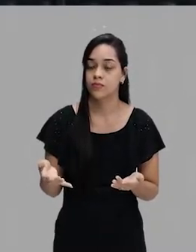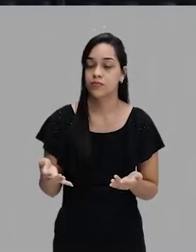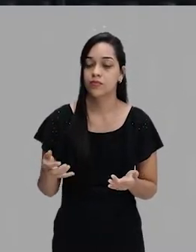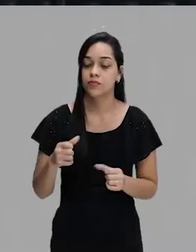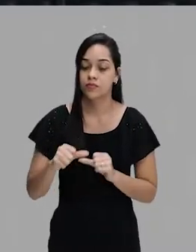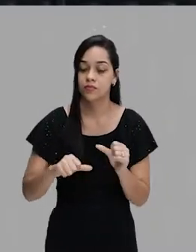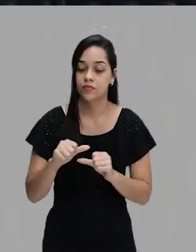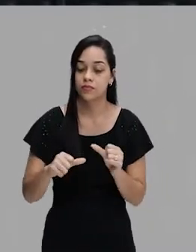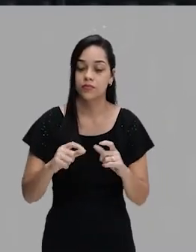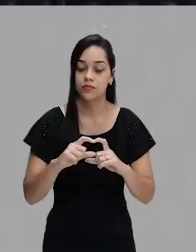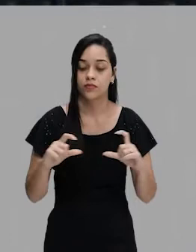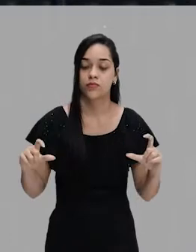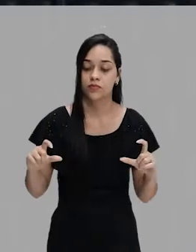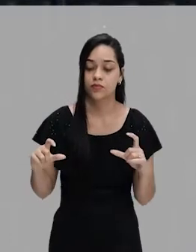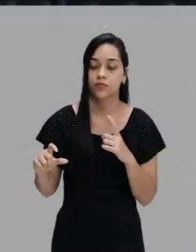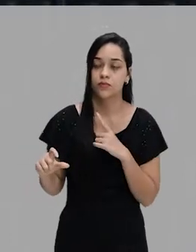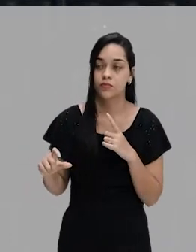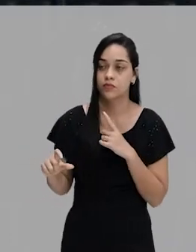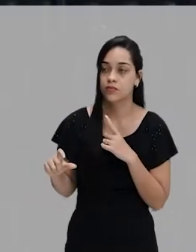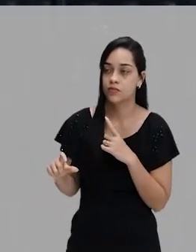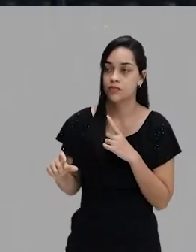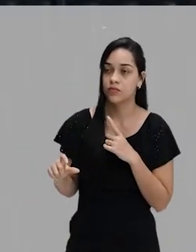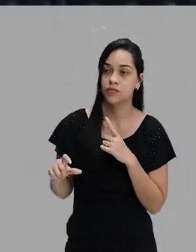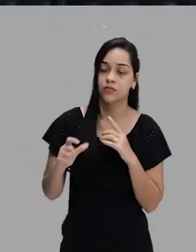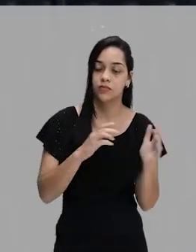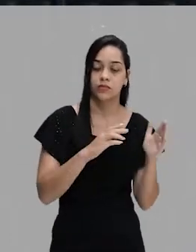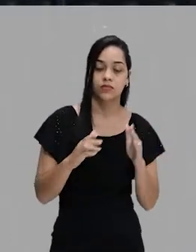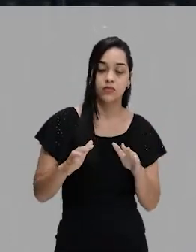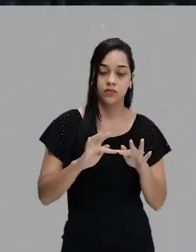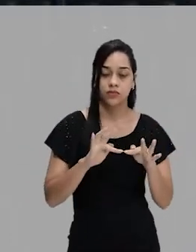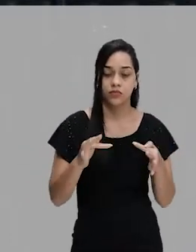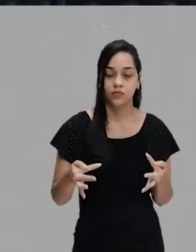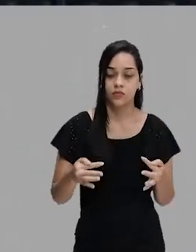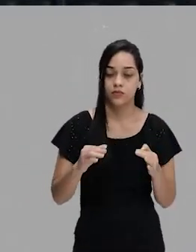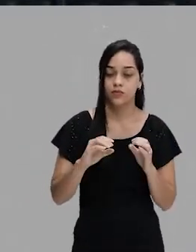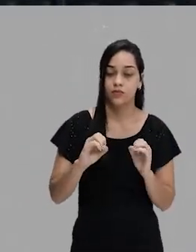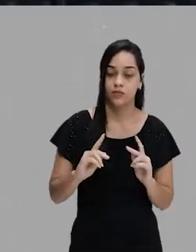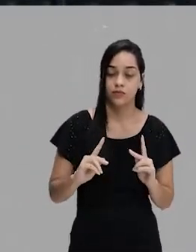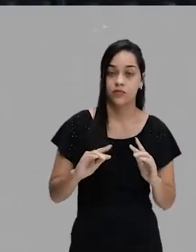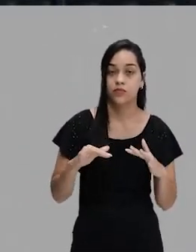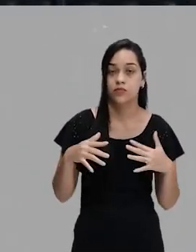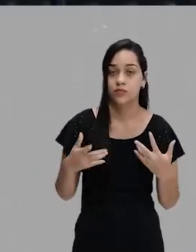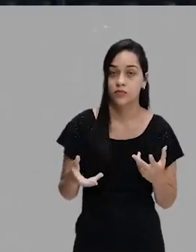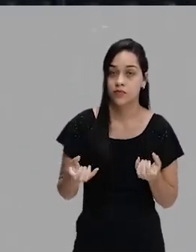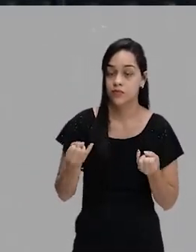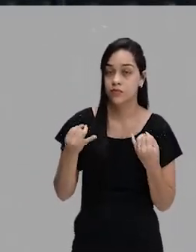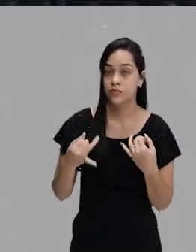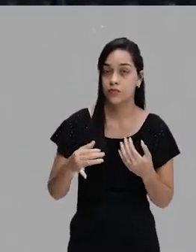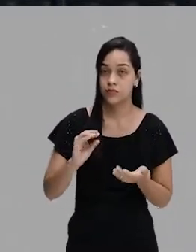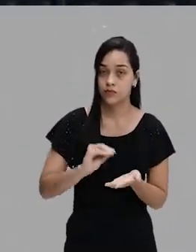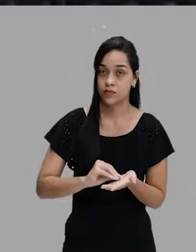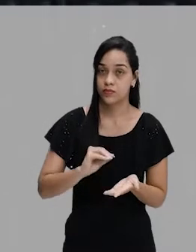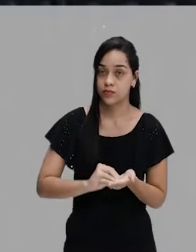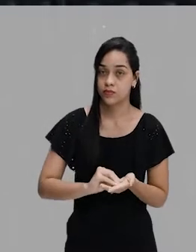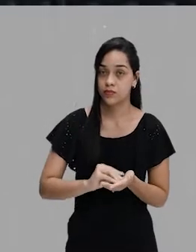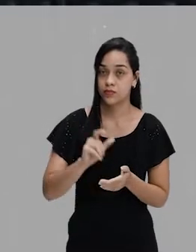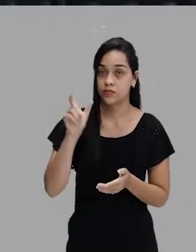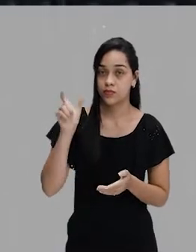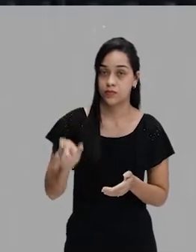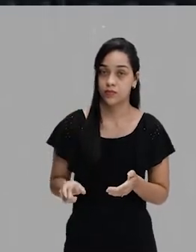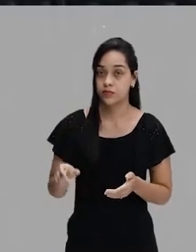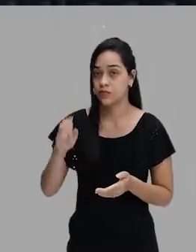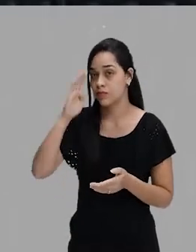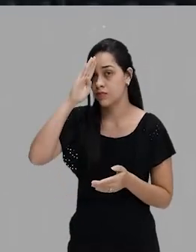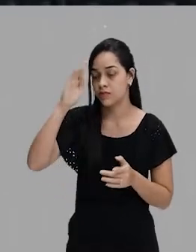desfazer esta oração, deixando o período simples, tá bom? Então, gente, quando falta um sujeito na oração